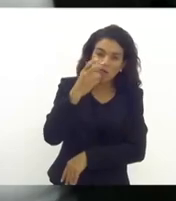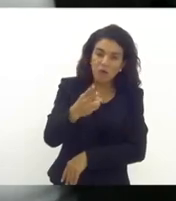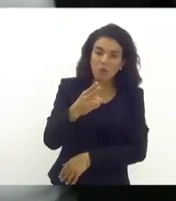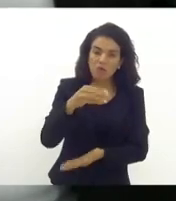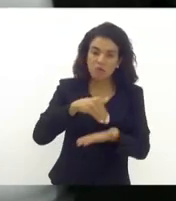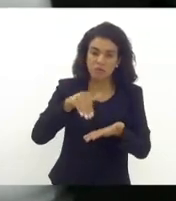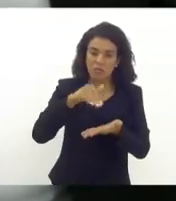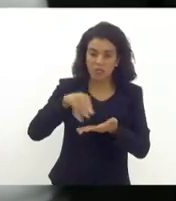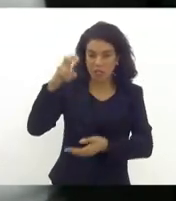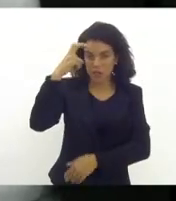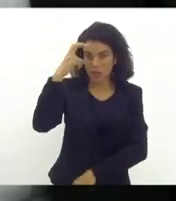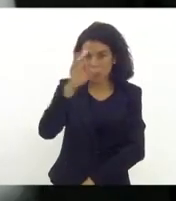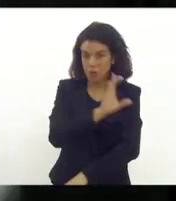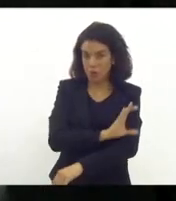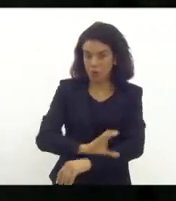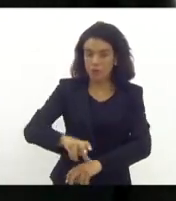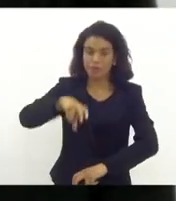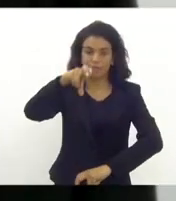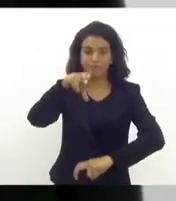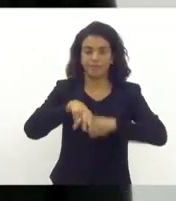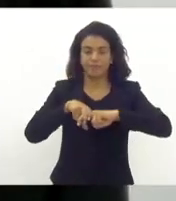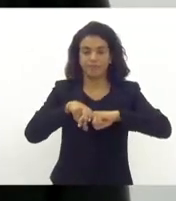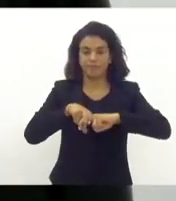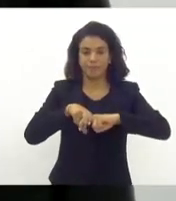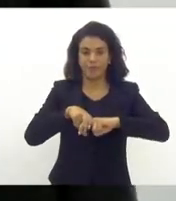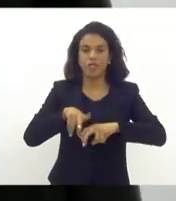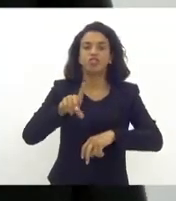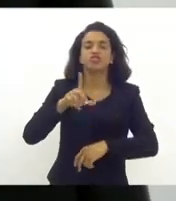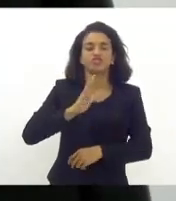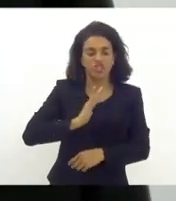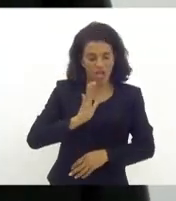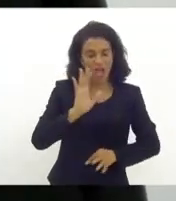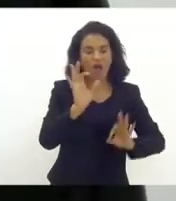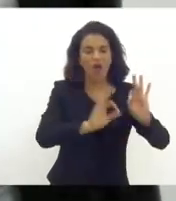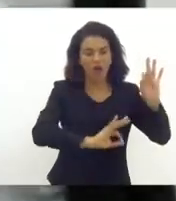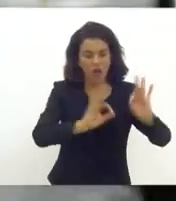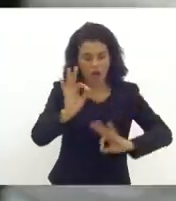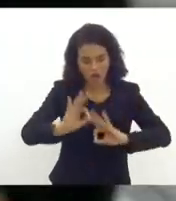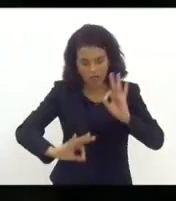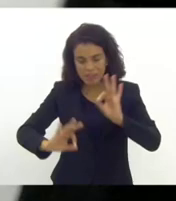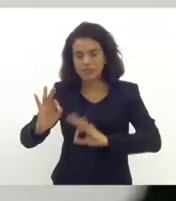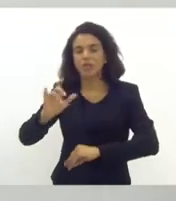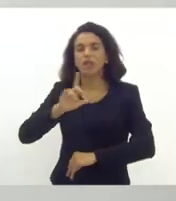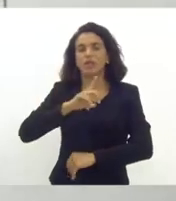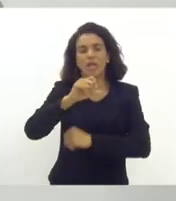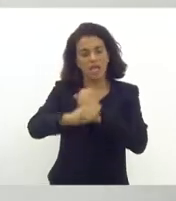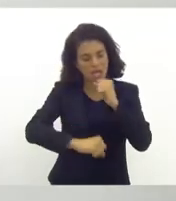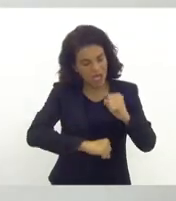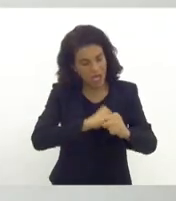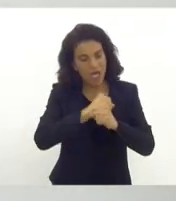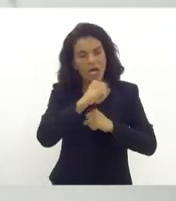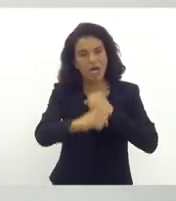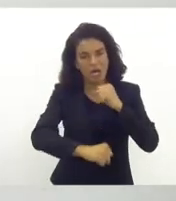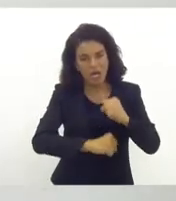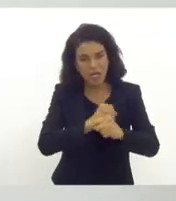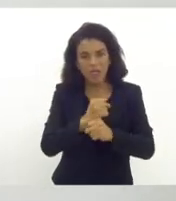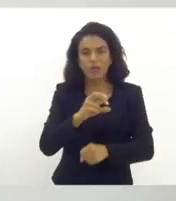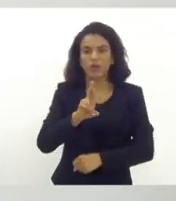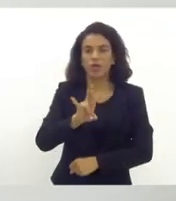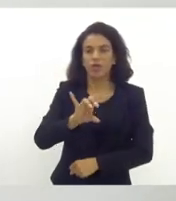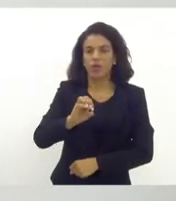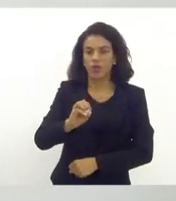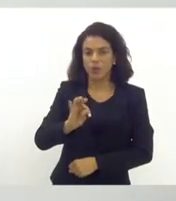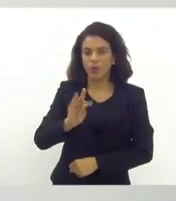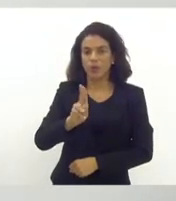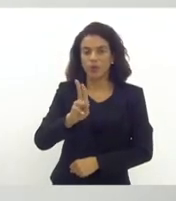de Cultura sentado já teve ordem pública todo ano tem tem Rio Turvo que é muito questionada